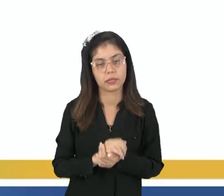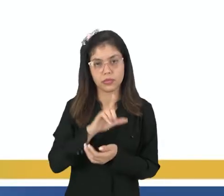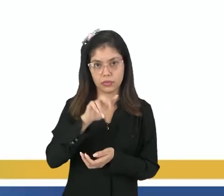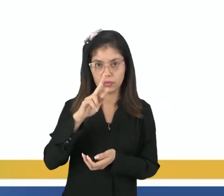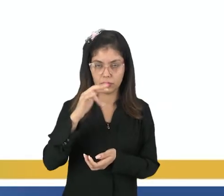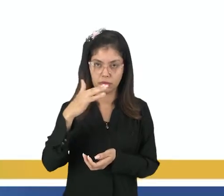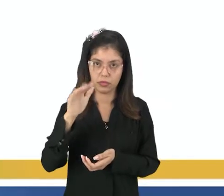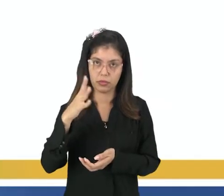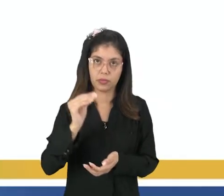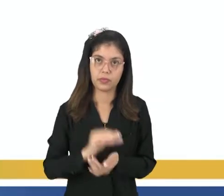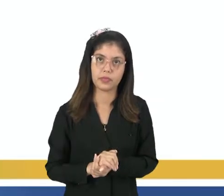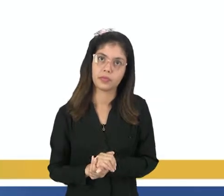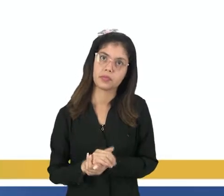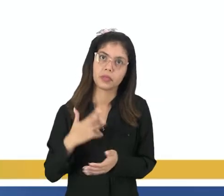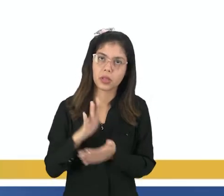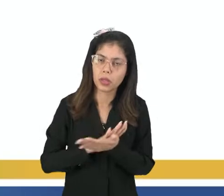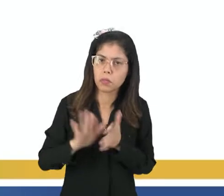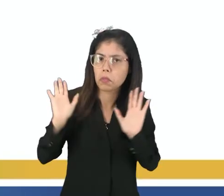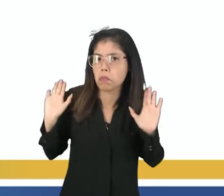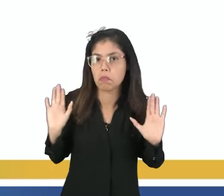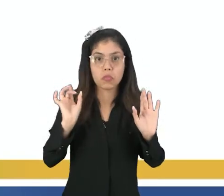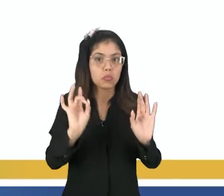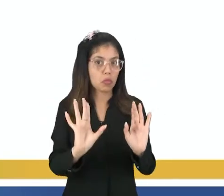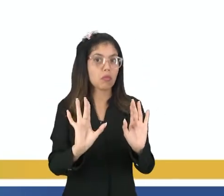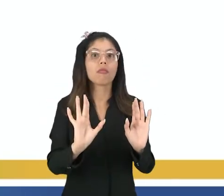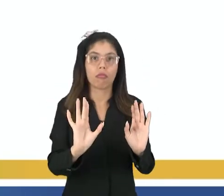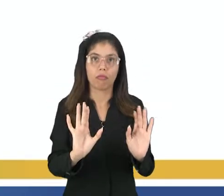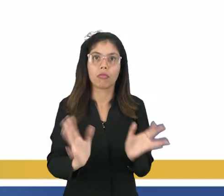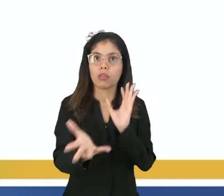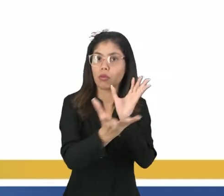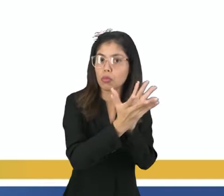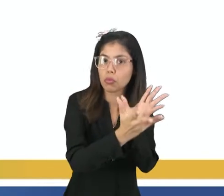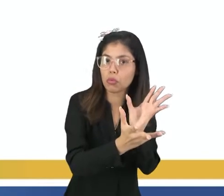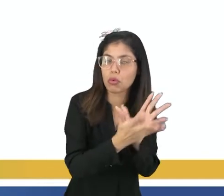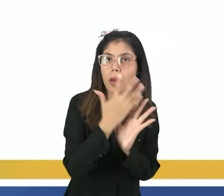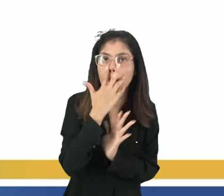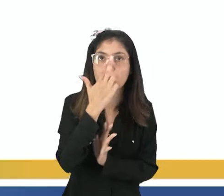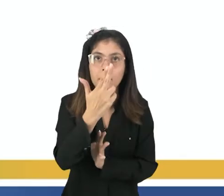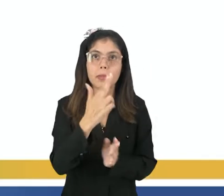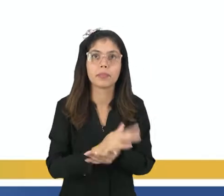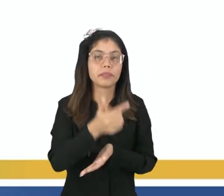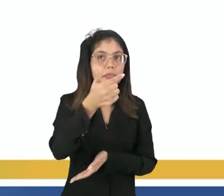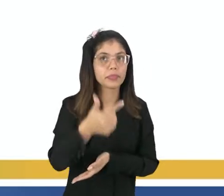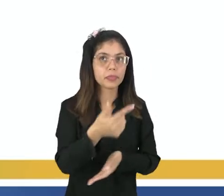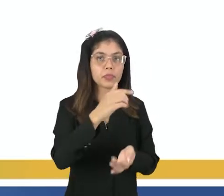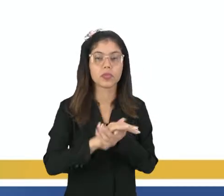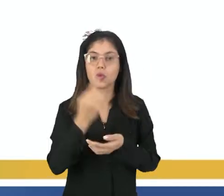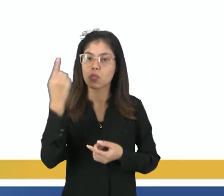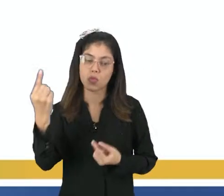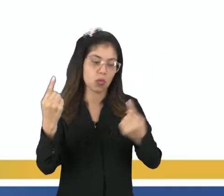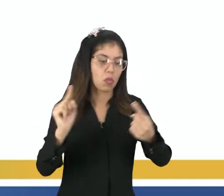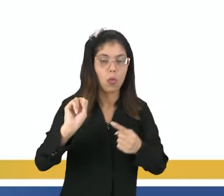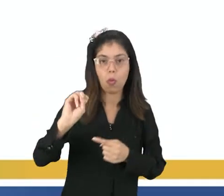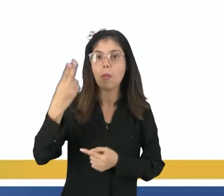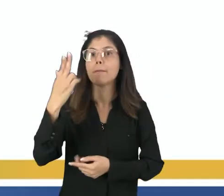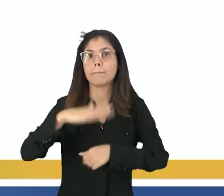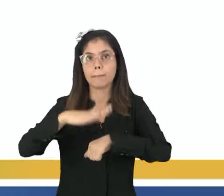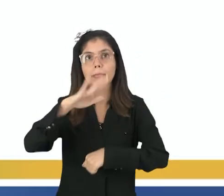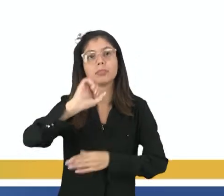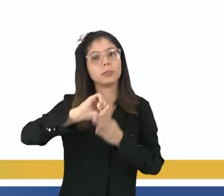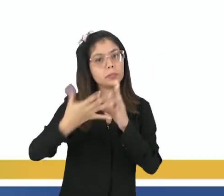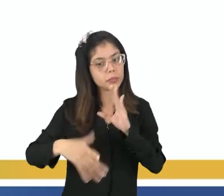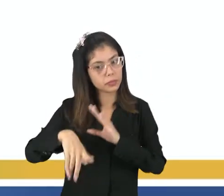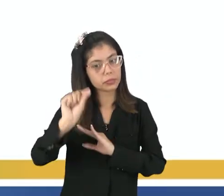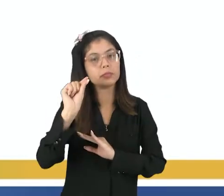classificar, nós podemos dizer que é nada mais, nada menos do que agrupar os semelhantes segundo uma ou mais